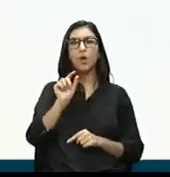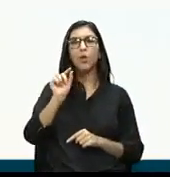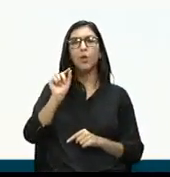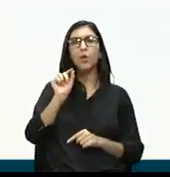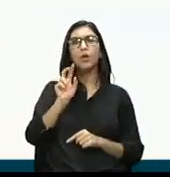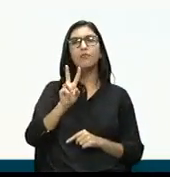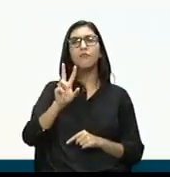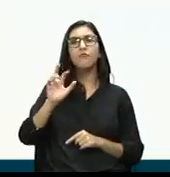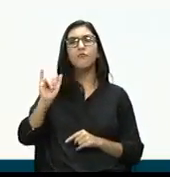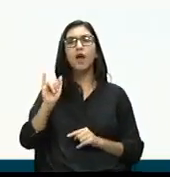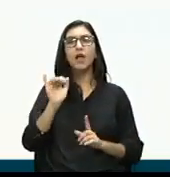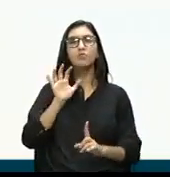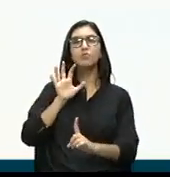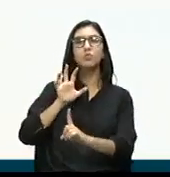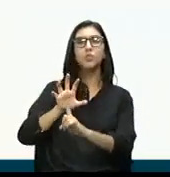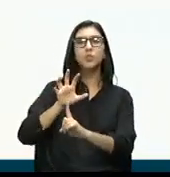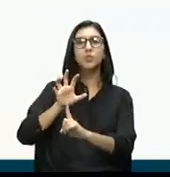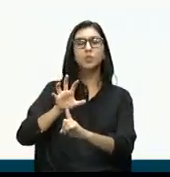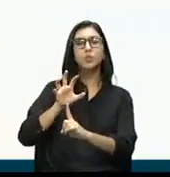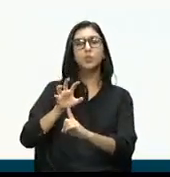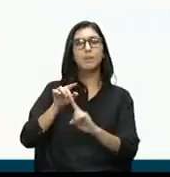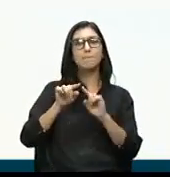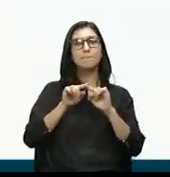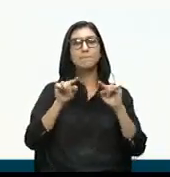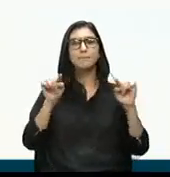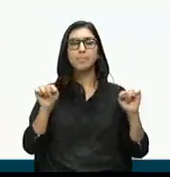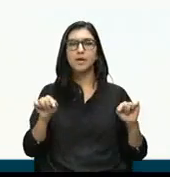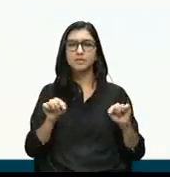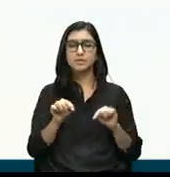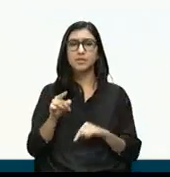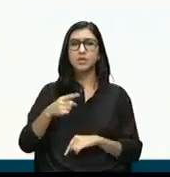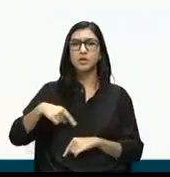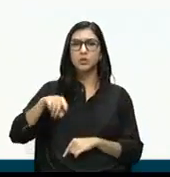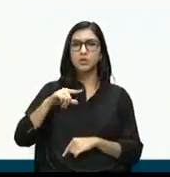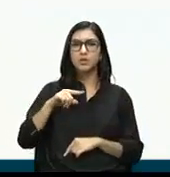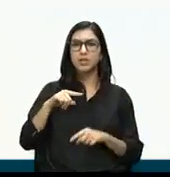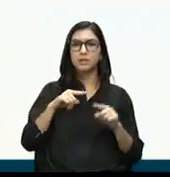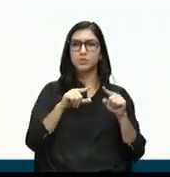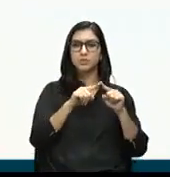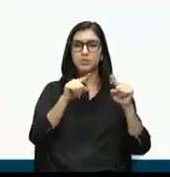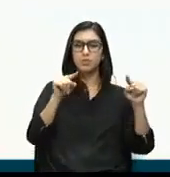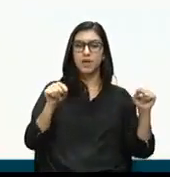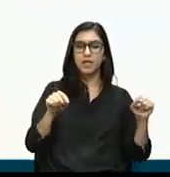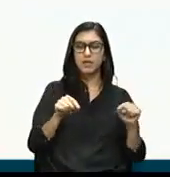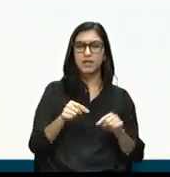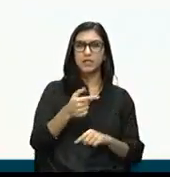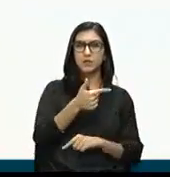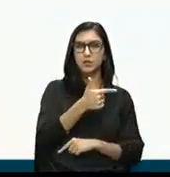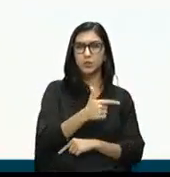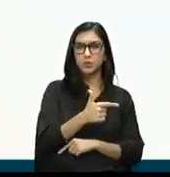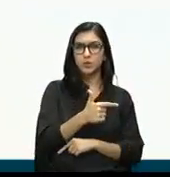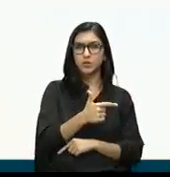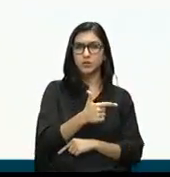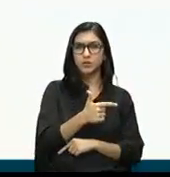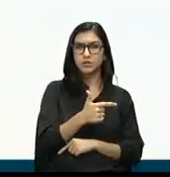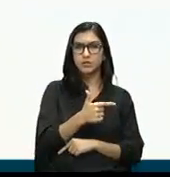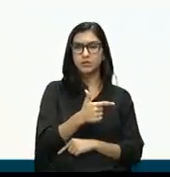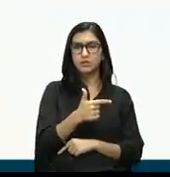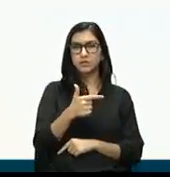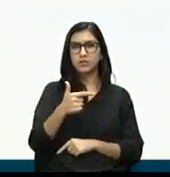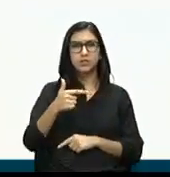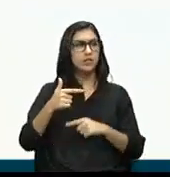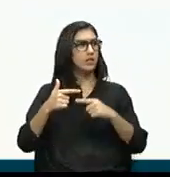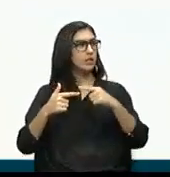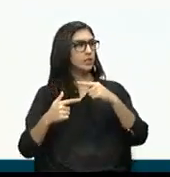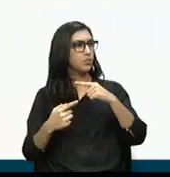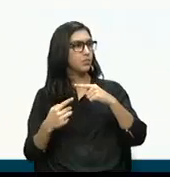vai interferir na matriz? Então, por exemplo, aqui nós temos uma matriz 2 por 3.